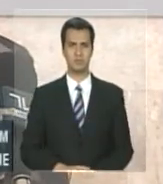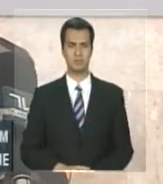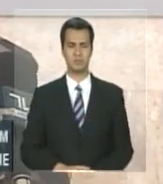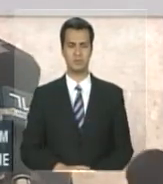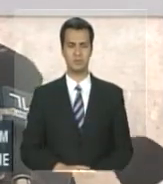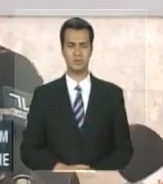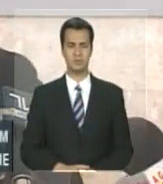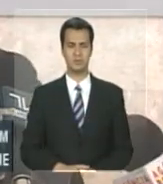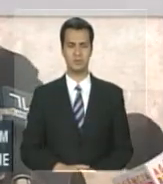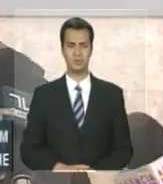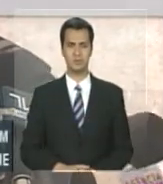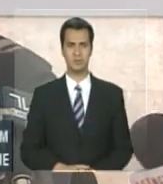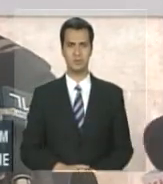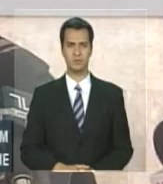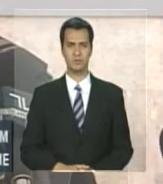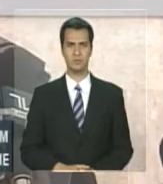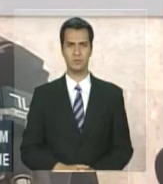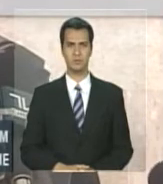Olha...